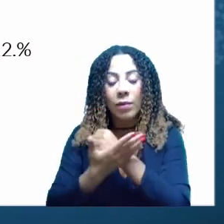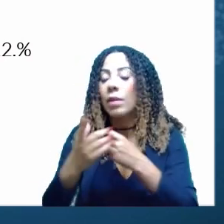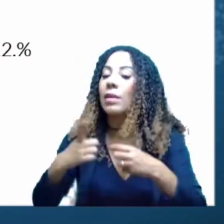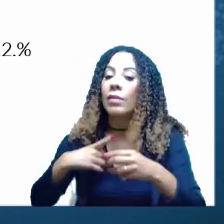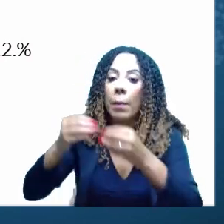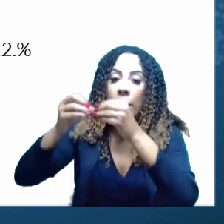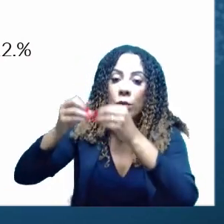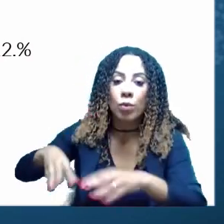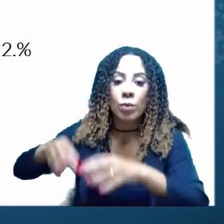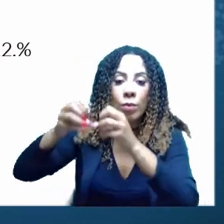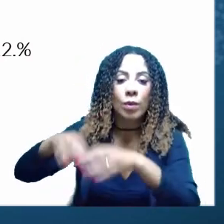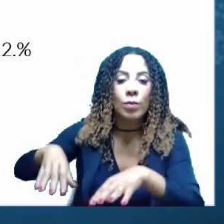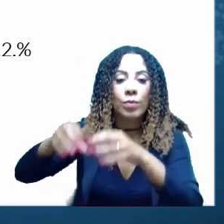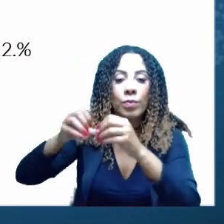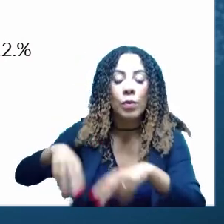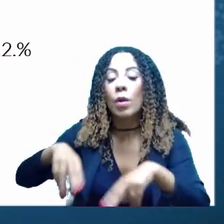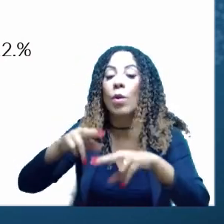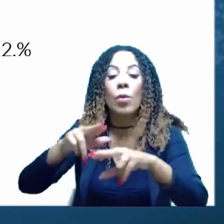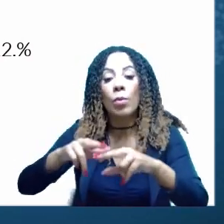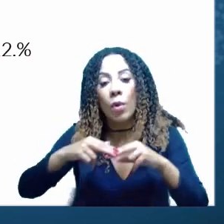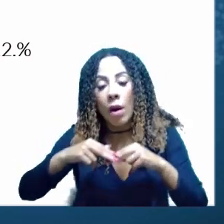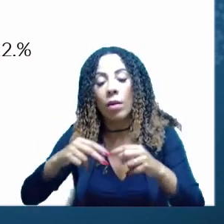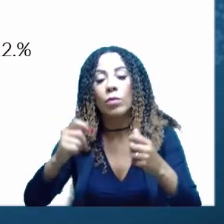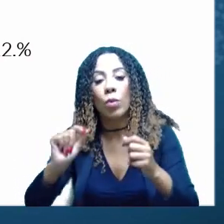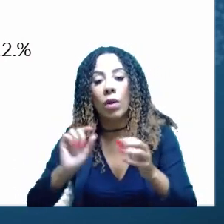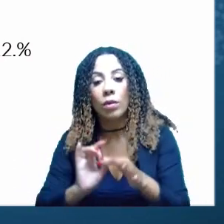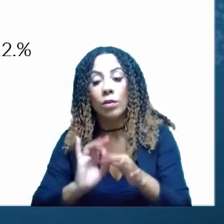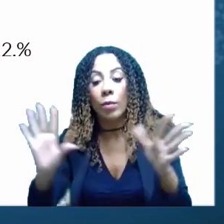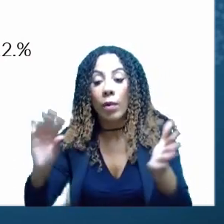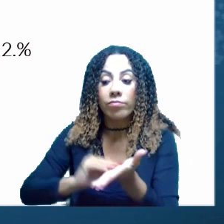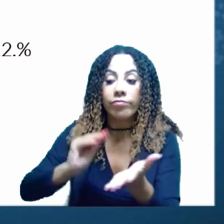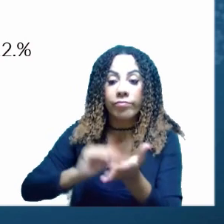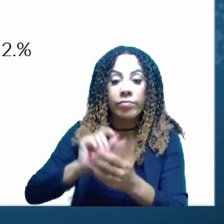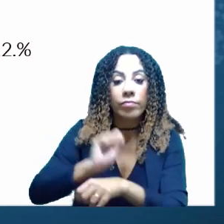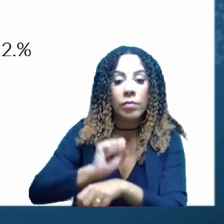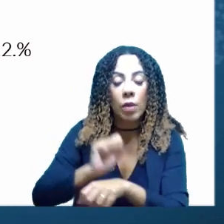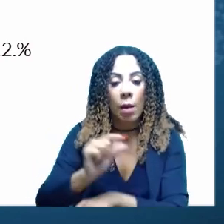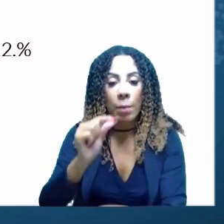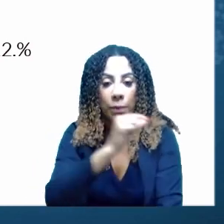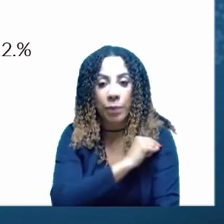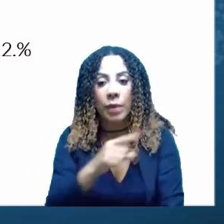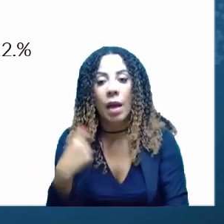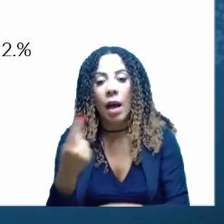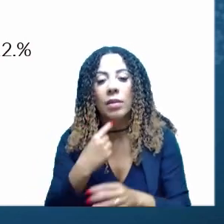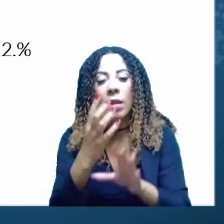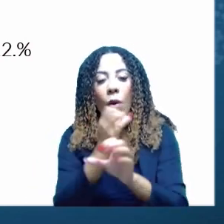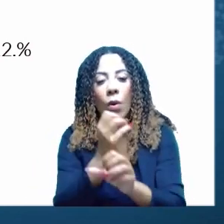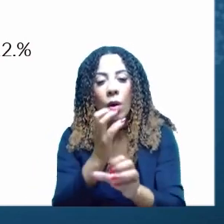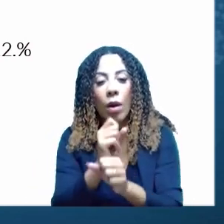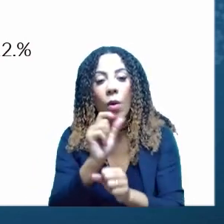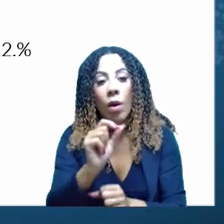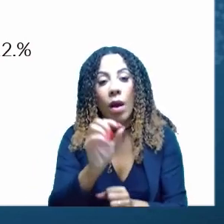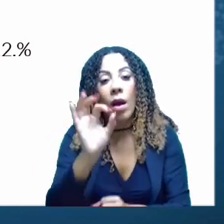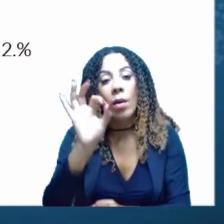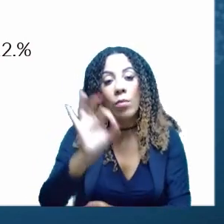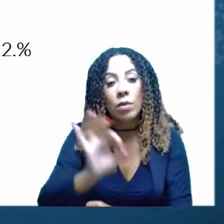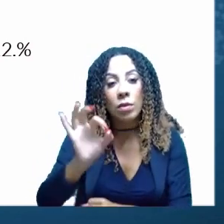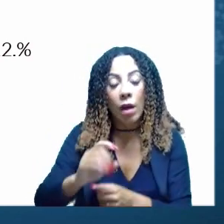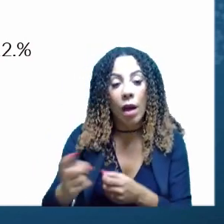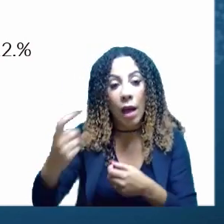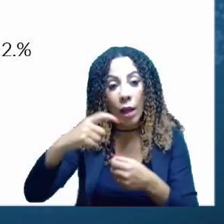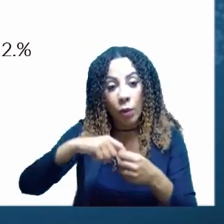função justamente da disponibilidade da vacina. Nós estamos calculando aqui a taxa de retorno da Covid, da vacina da